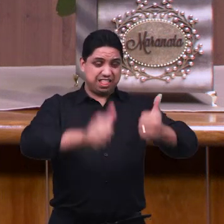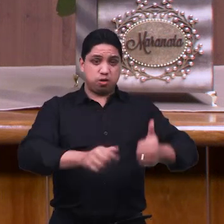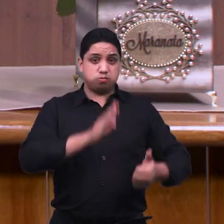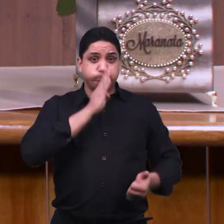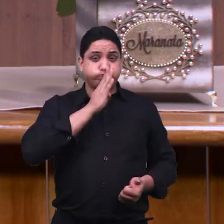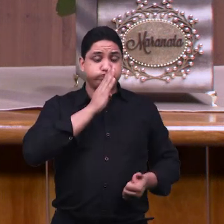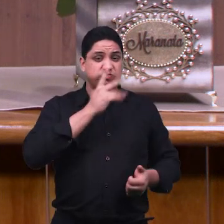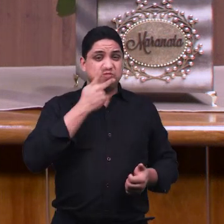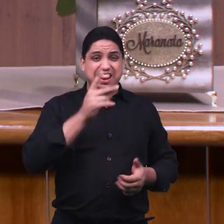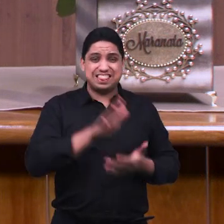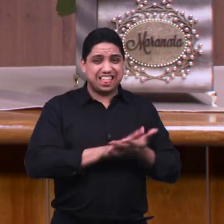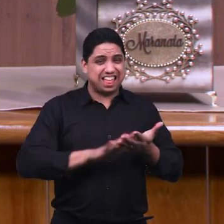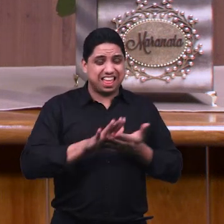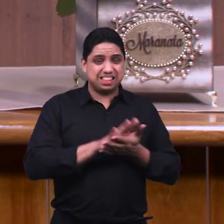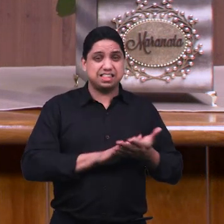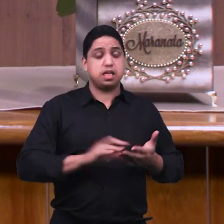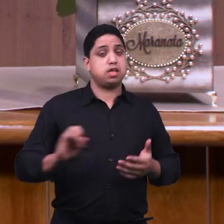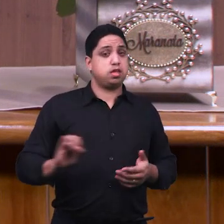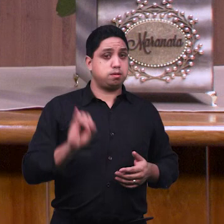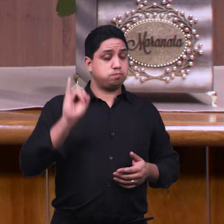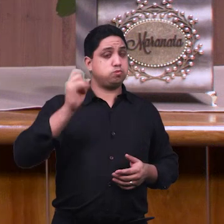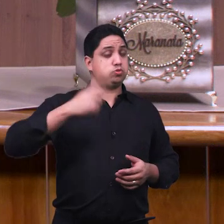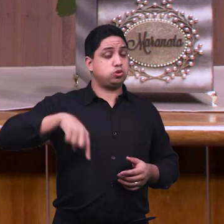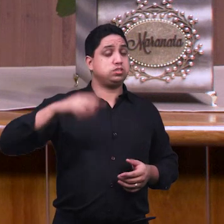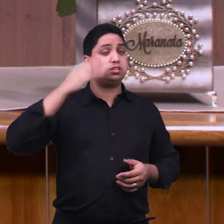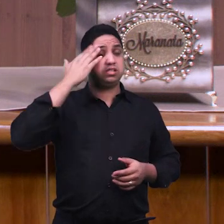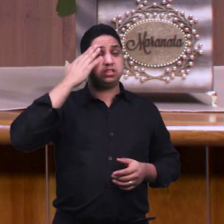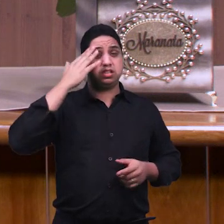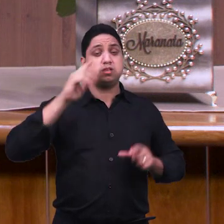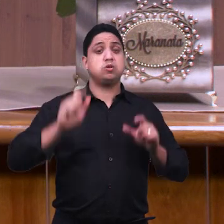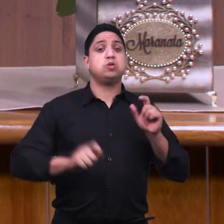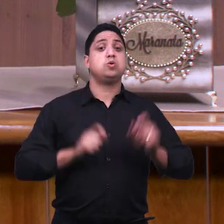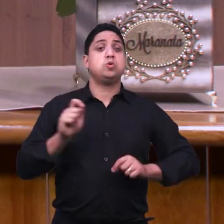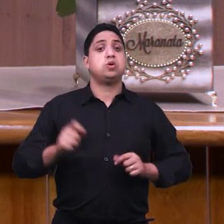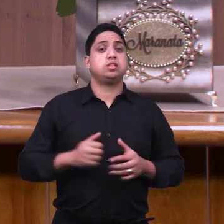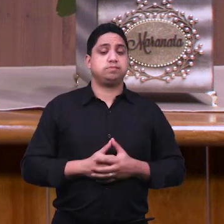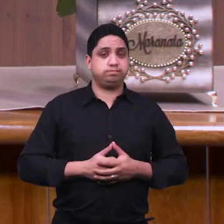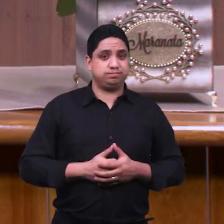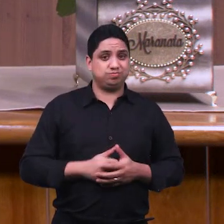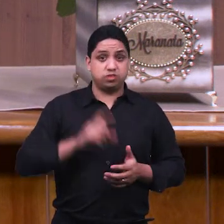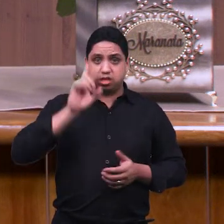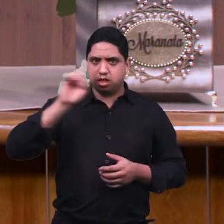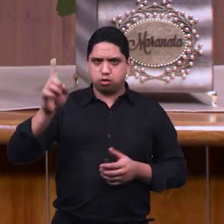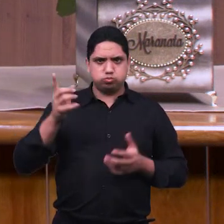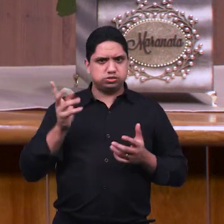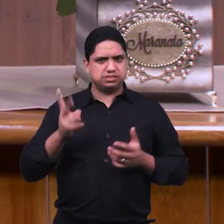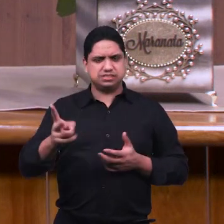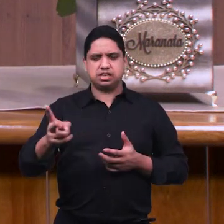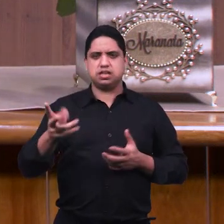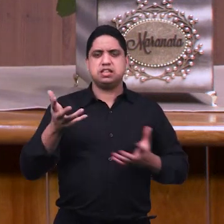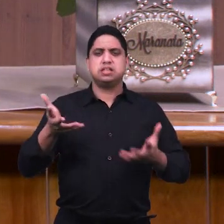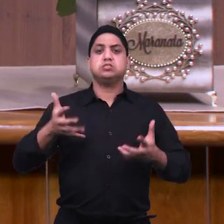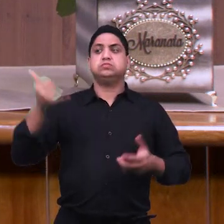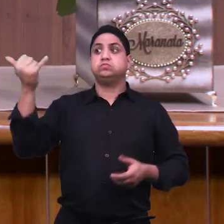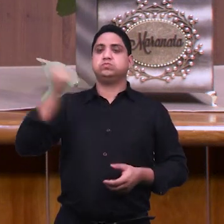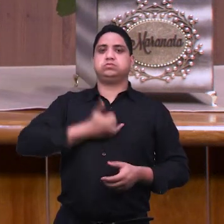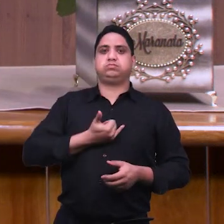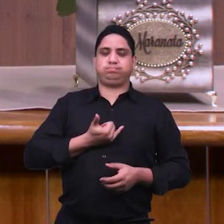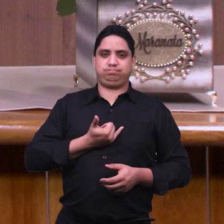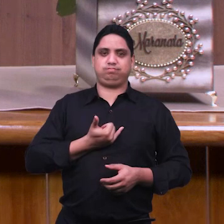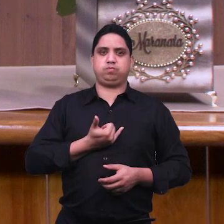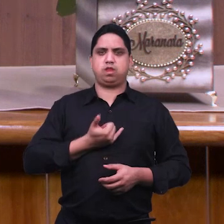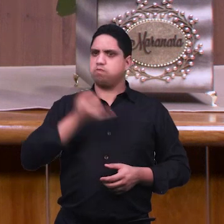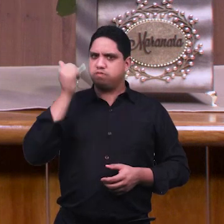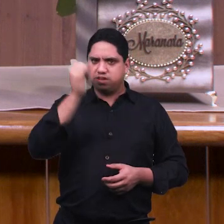E isso aqui é muito importante entendermos, que Deus, Ele sempre quer nos falar. Ele quer te falar,